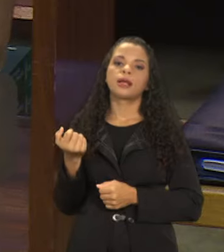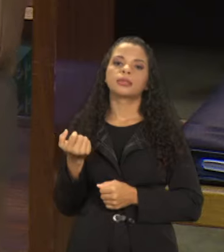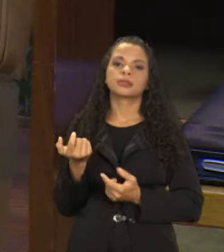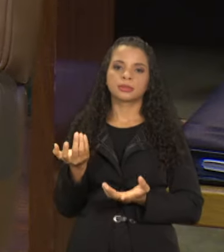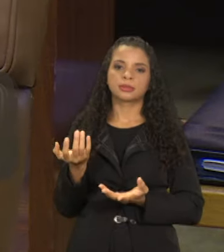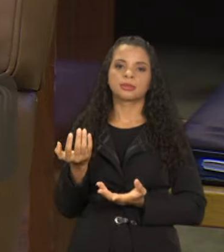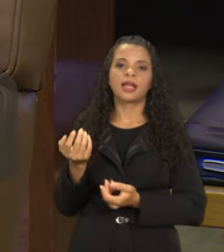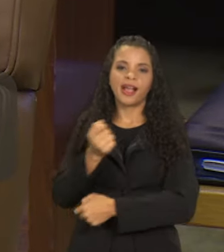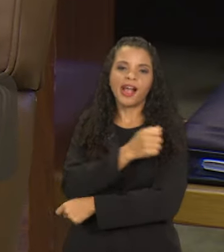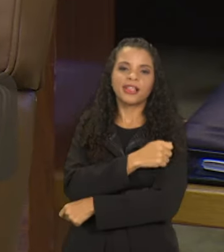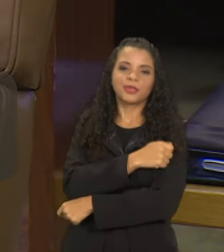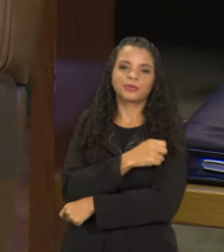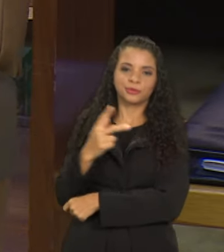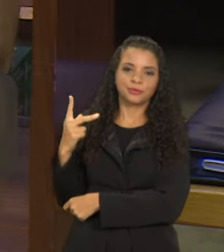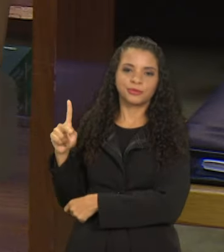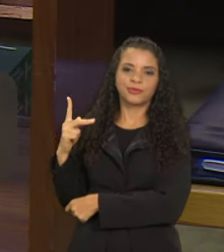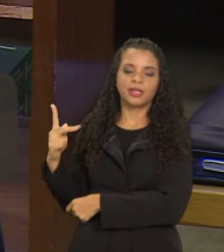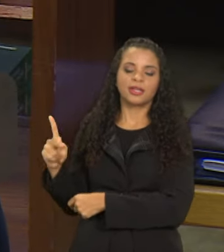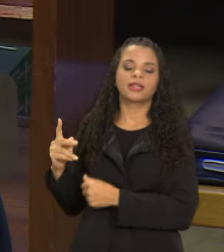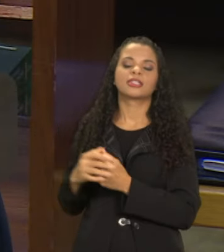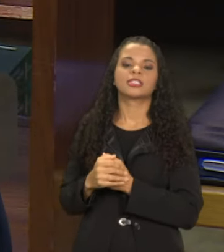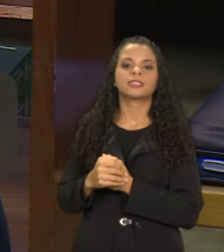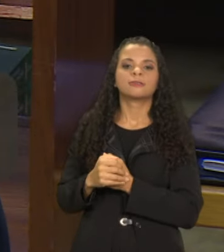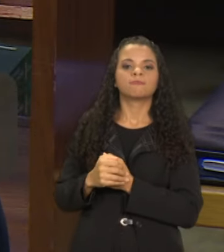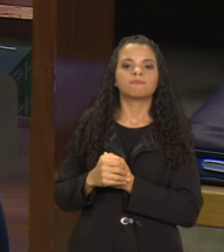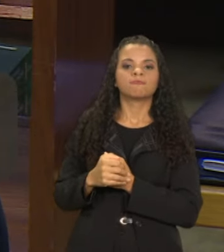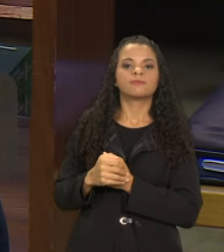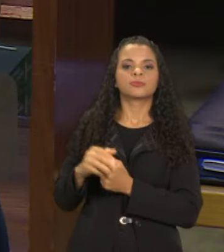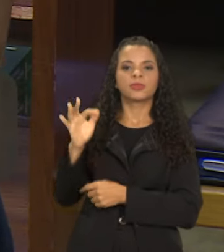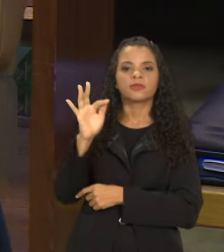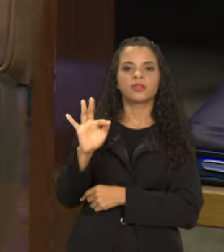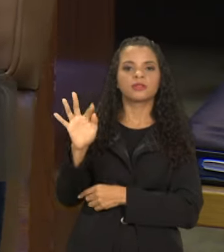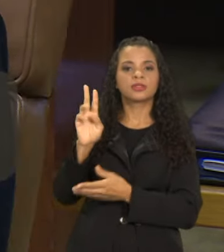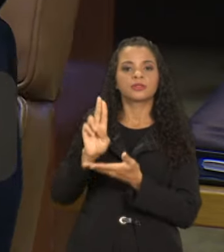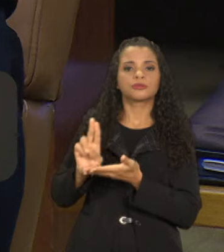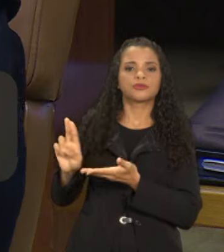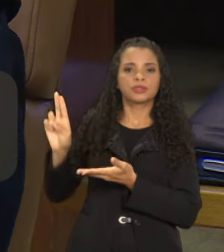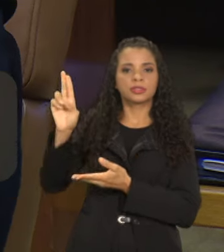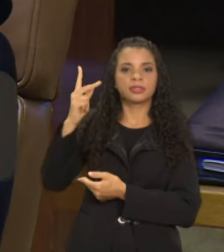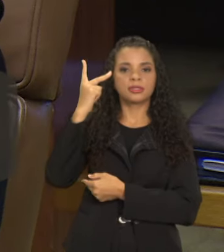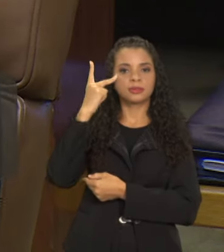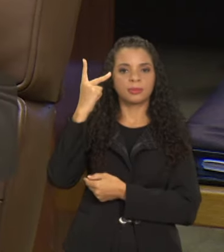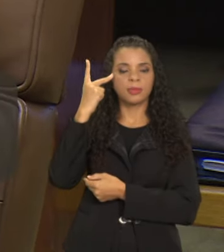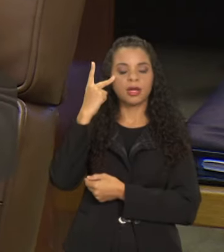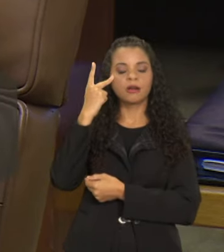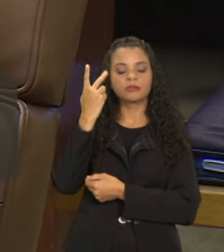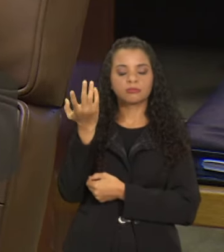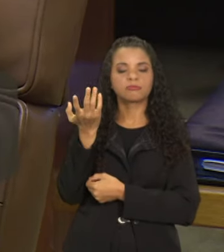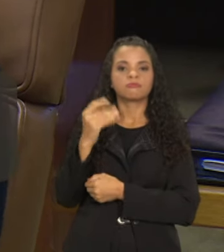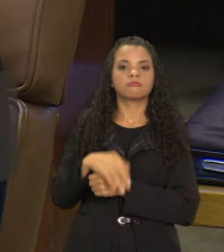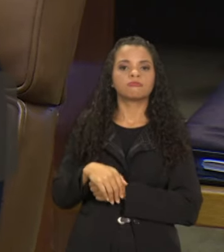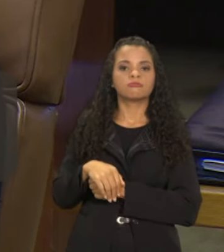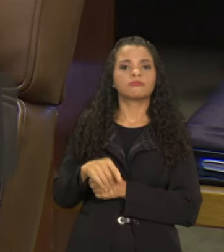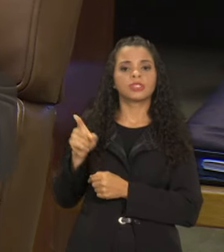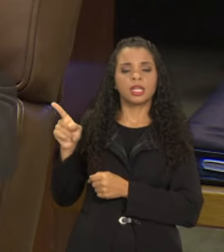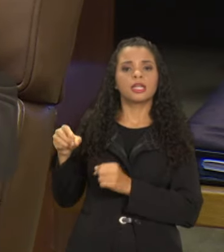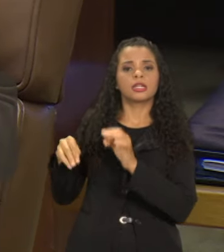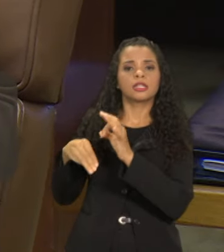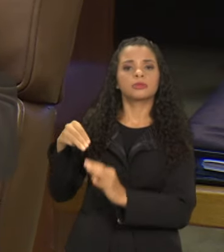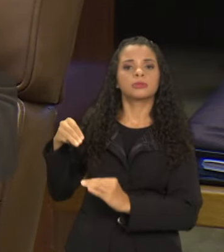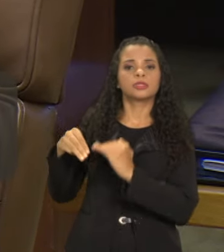Lewandowski, nos bancos da Faculdade de Direito da Universidade de São Paulo, o ministro Ricardo Lewandowski dá a